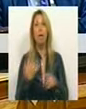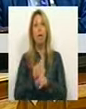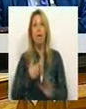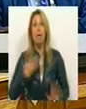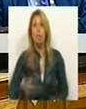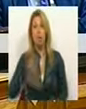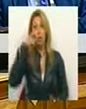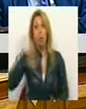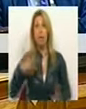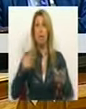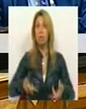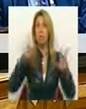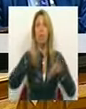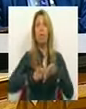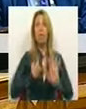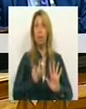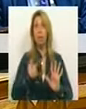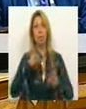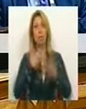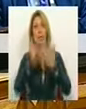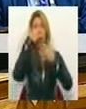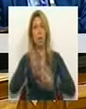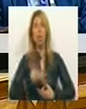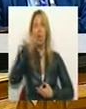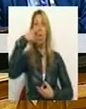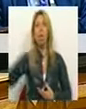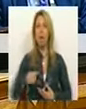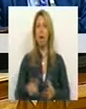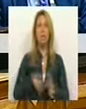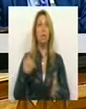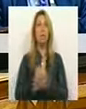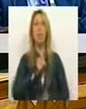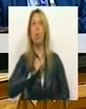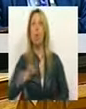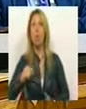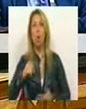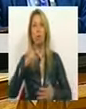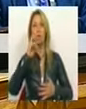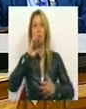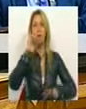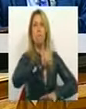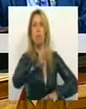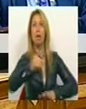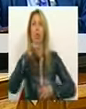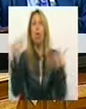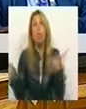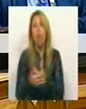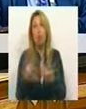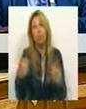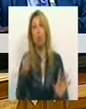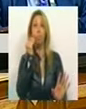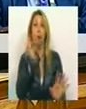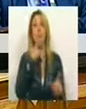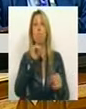e dos princípios preenchem a dignidade humana nos rios sempre contra a tirania contra a morte pela morte e contra a humilhação